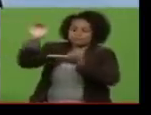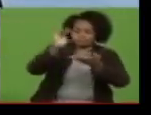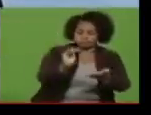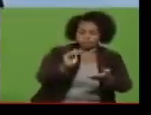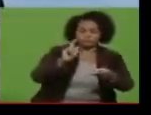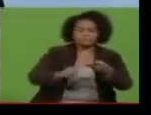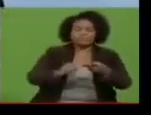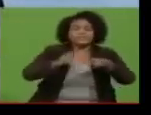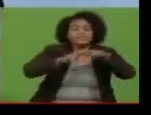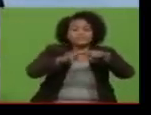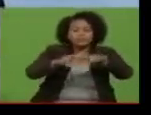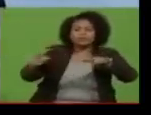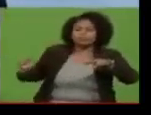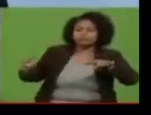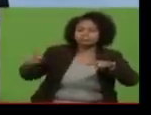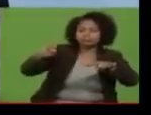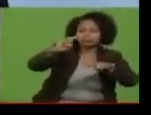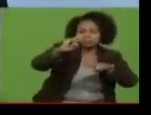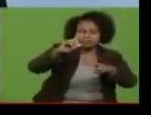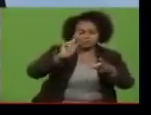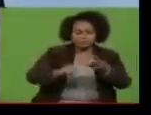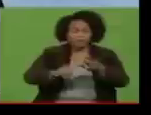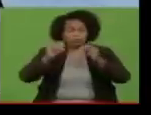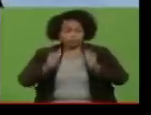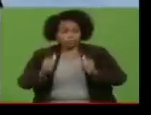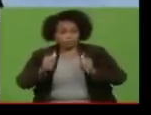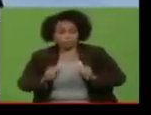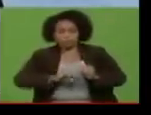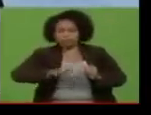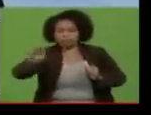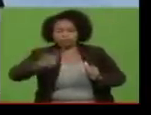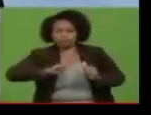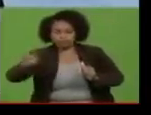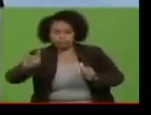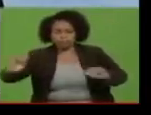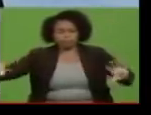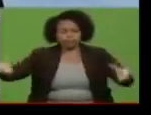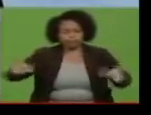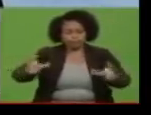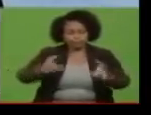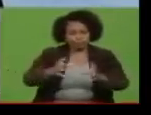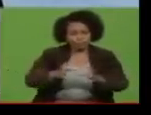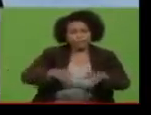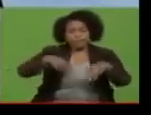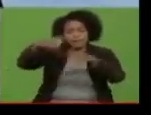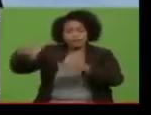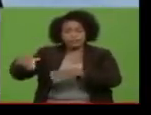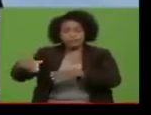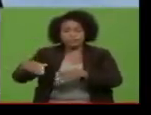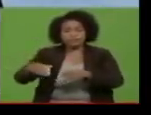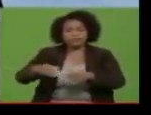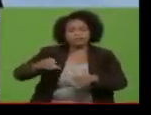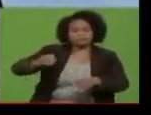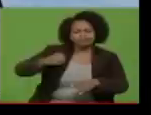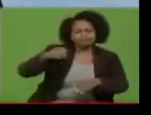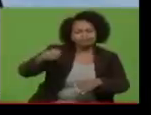transportes aéreos, movimentos de turistas, enfim, da redução de toda a circulação de pessoas e de